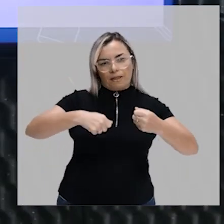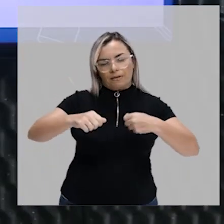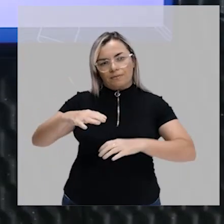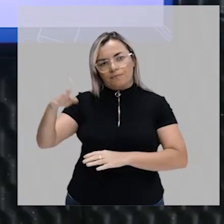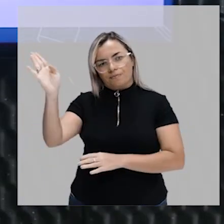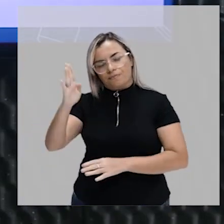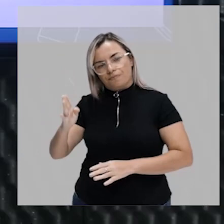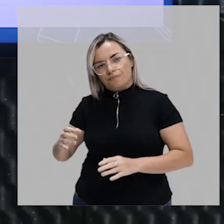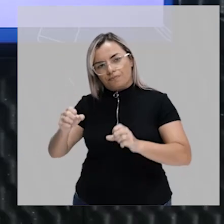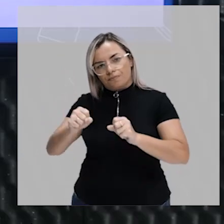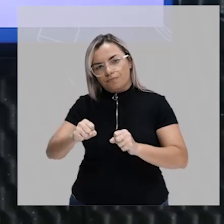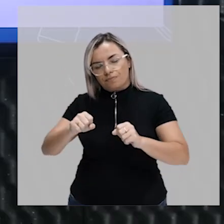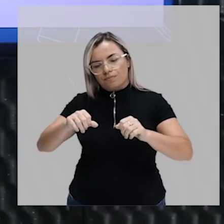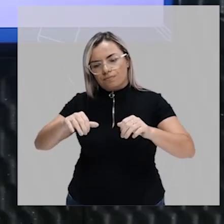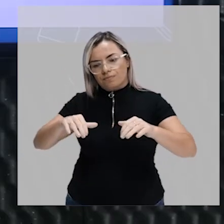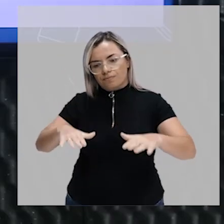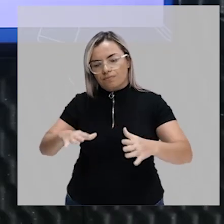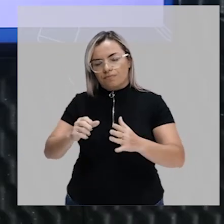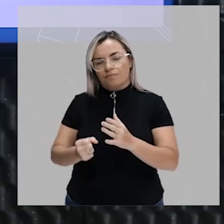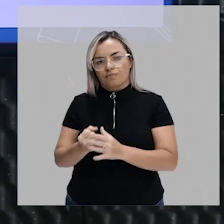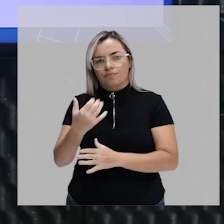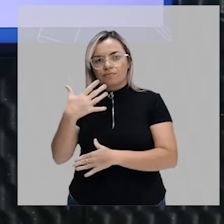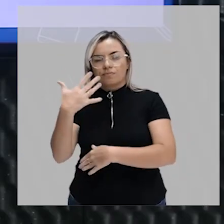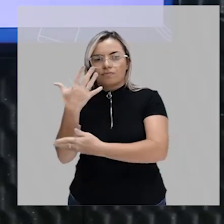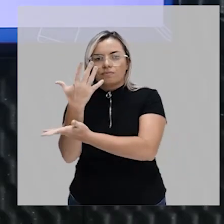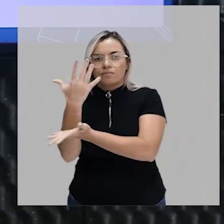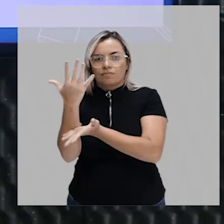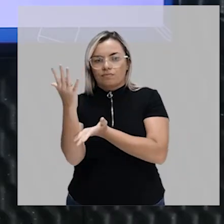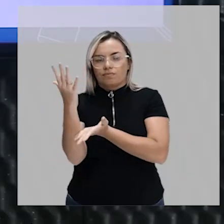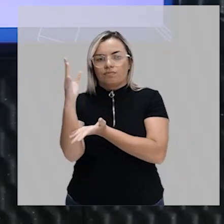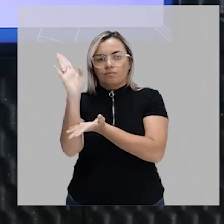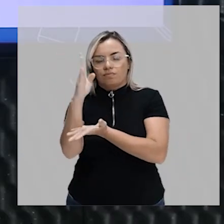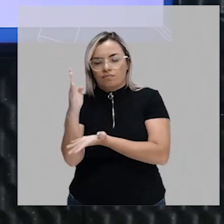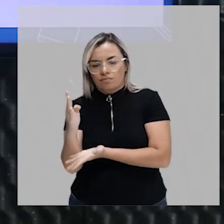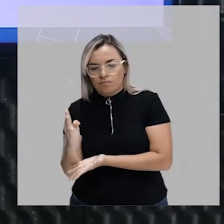Brasil colônia na produção, inicialmente do pau-brasil, mas